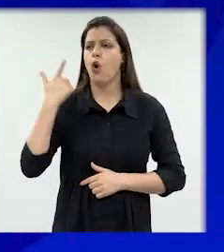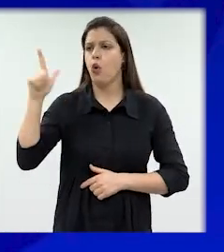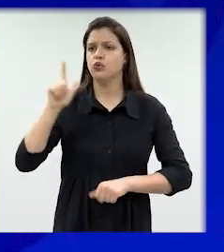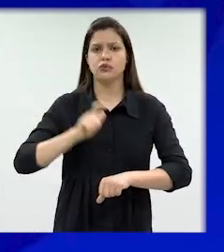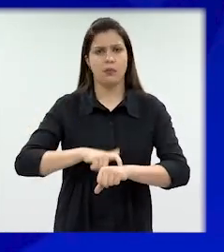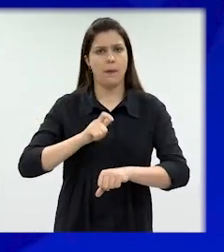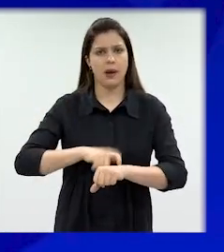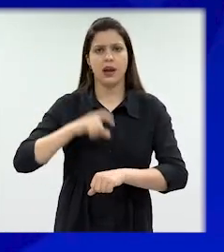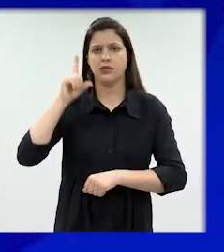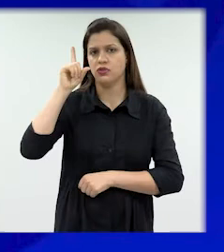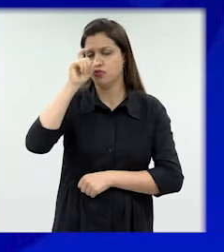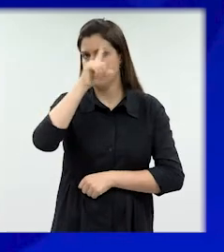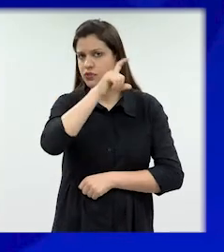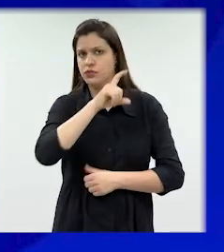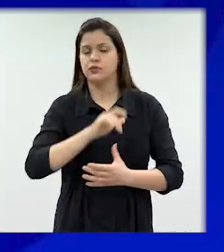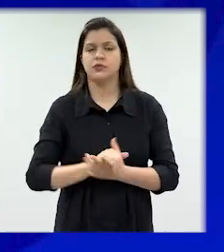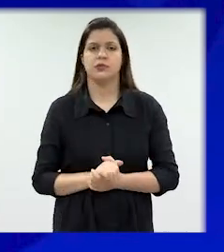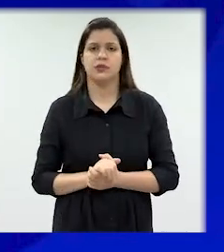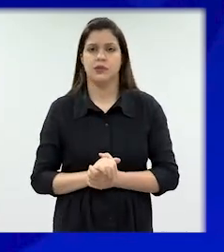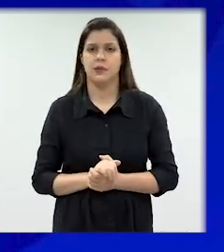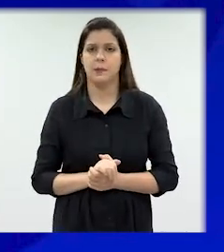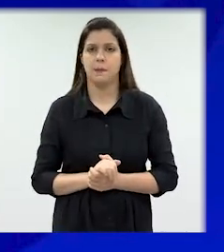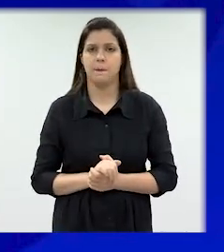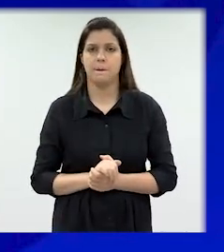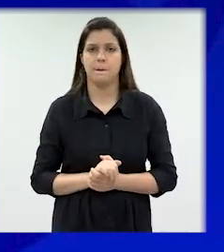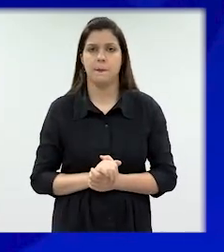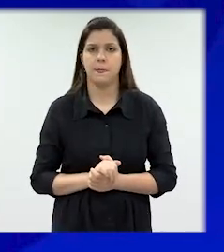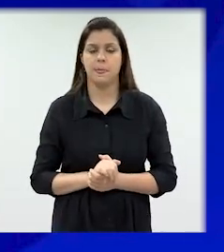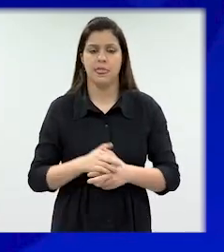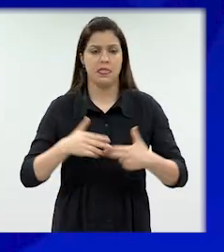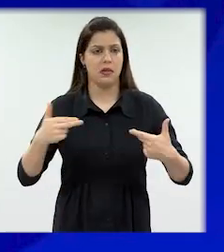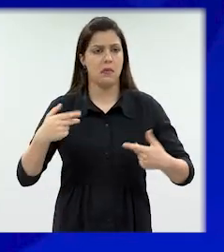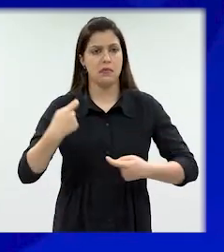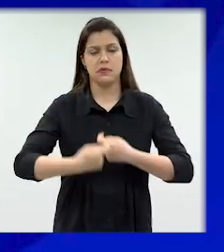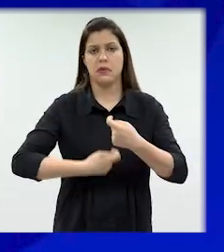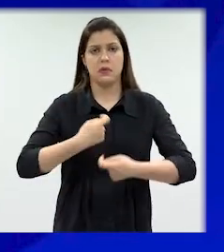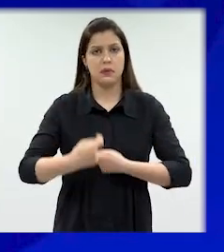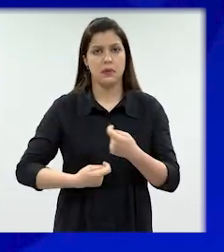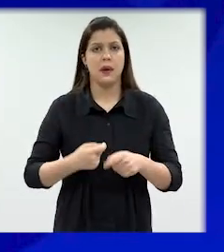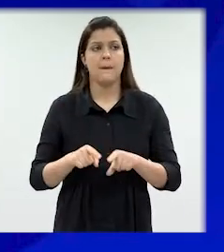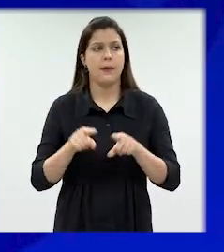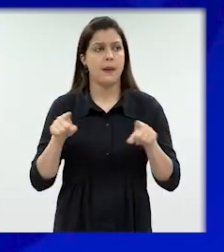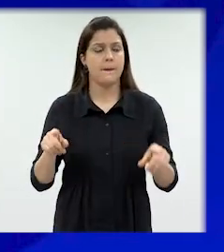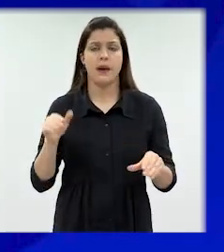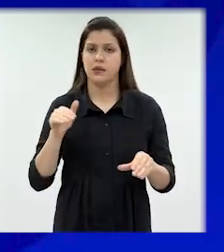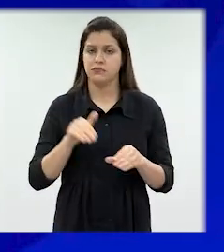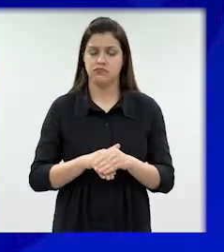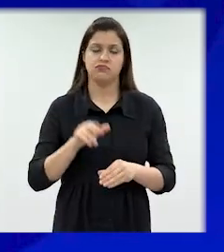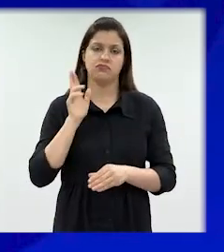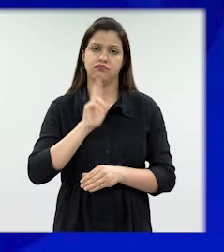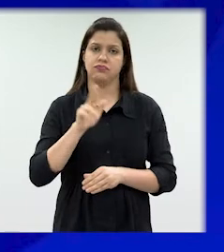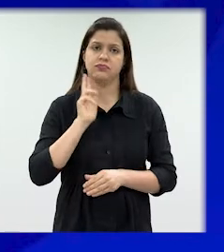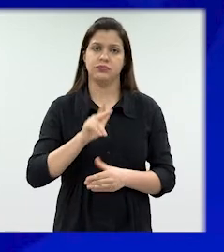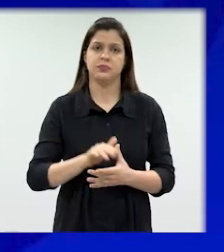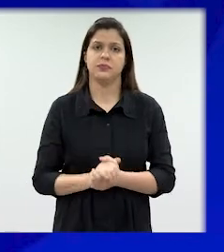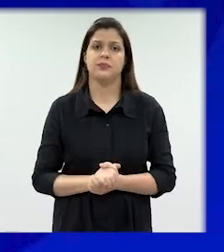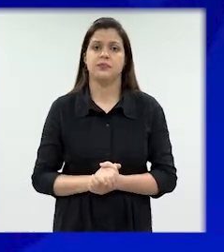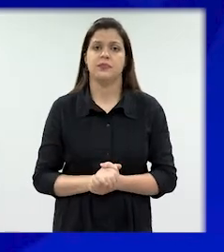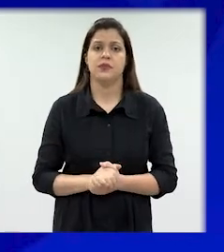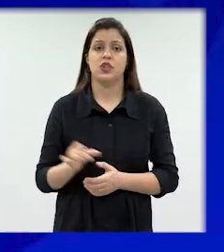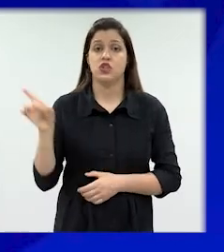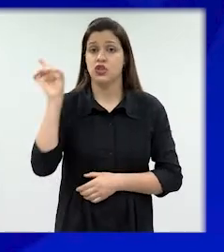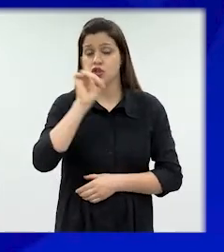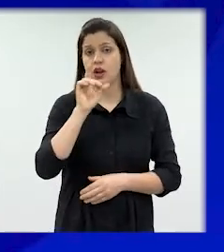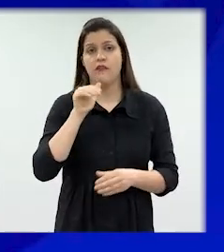de dificuldade, situação econômica, mas a eleição se realiza. No dia da